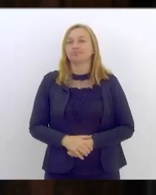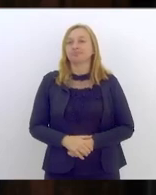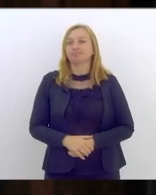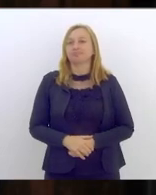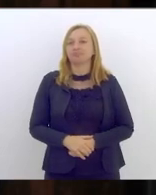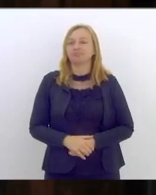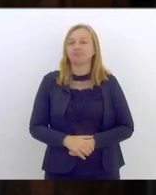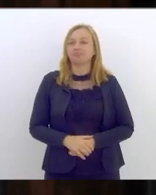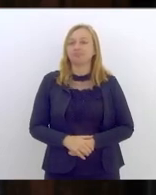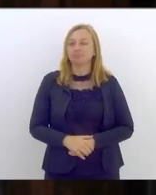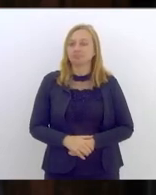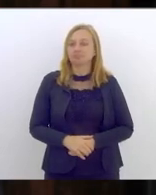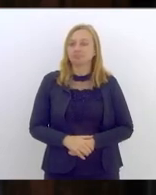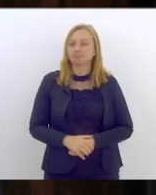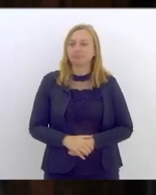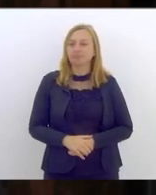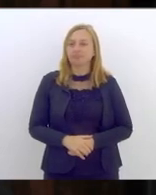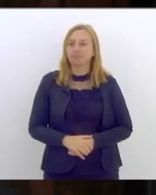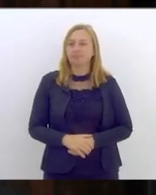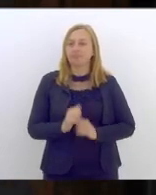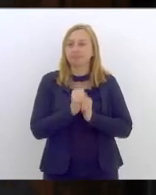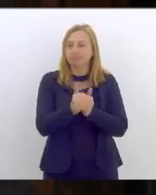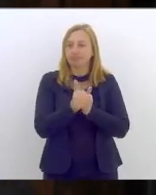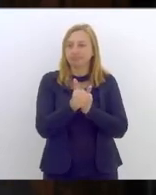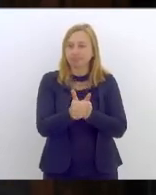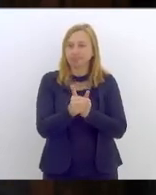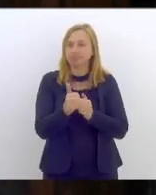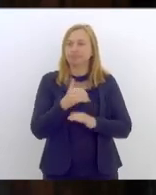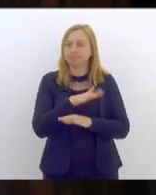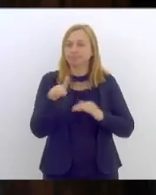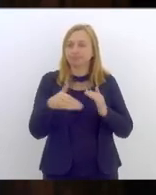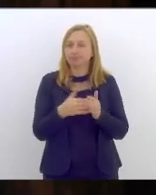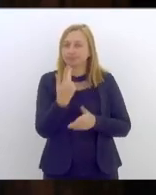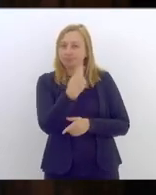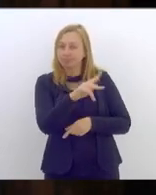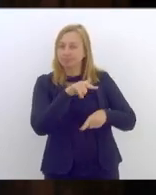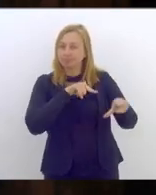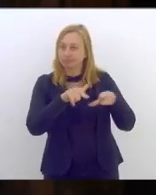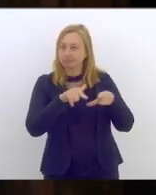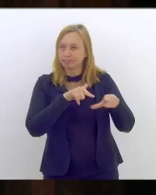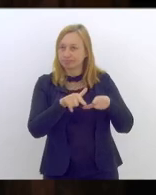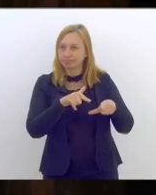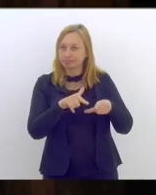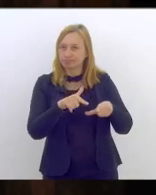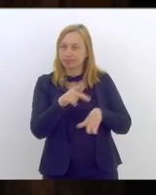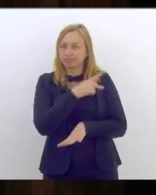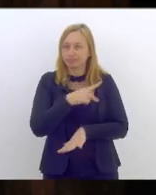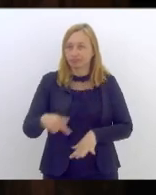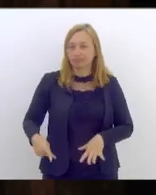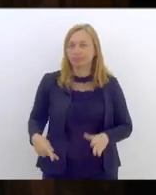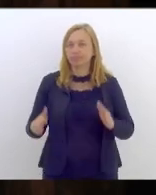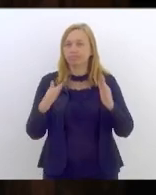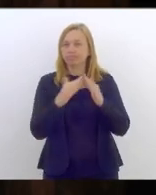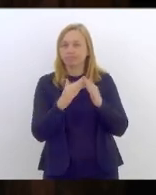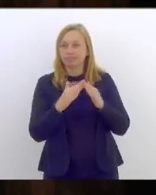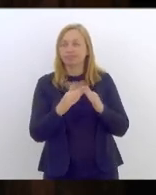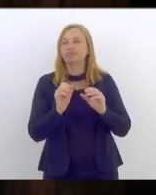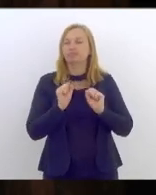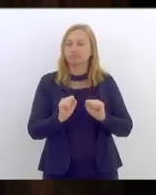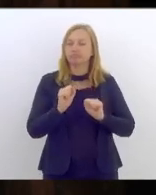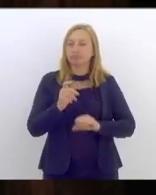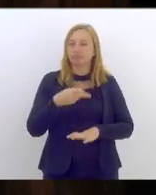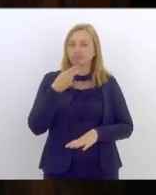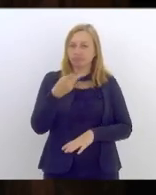de muita dificuldade acompanhei Praticamente todo o seu mandato enquanto Presidente desta casa e posso